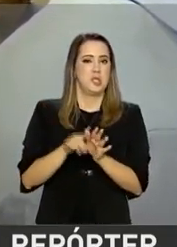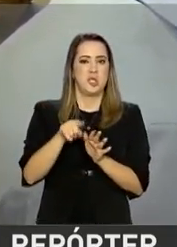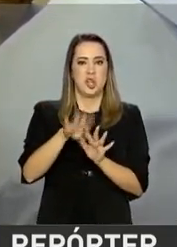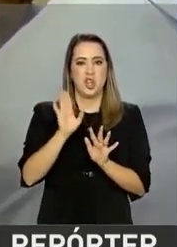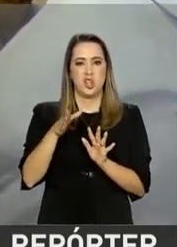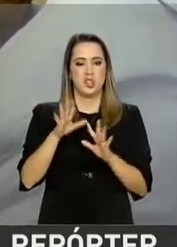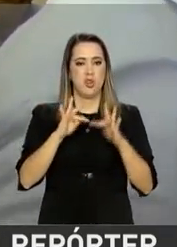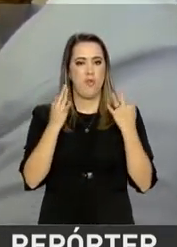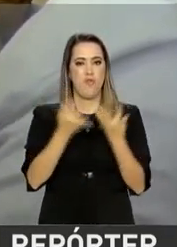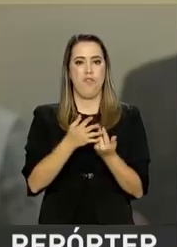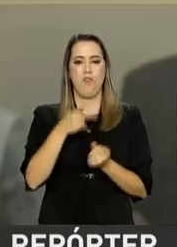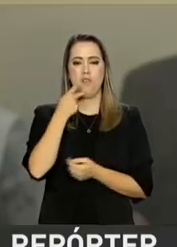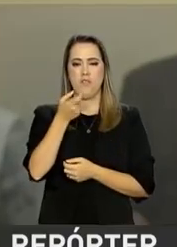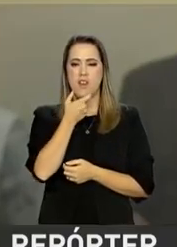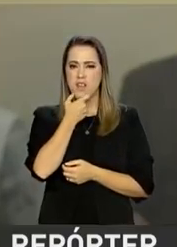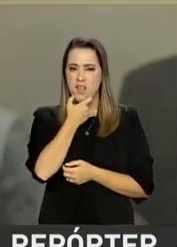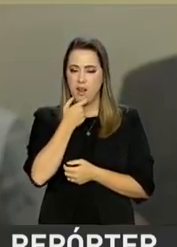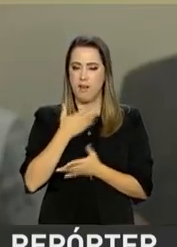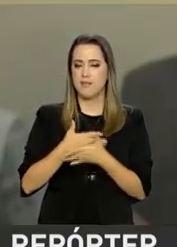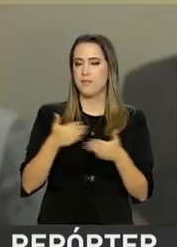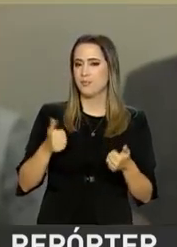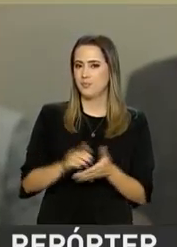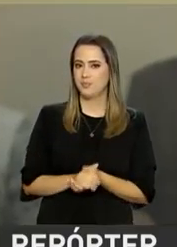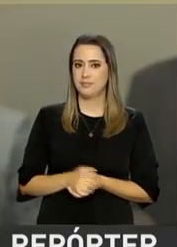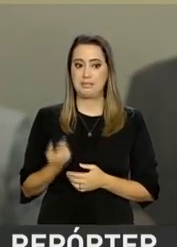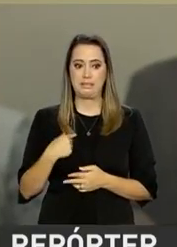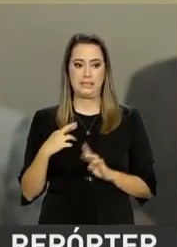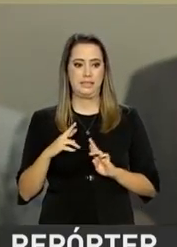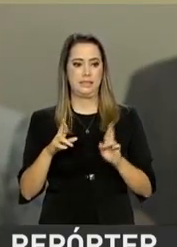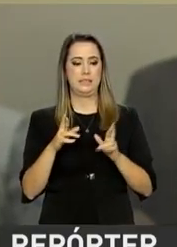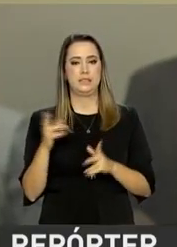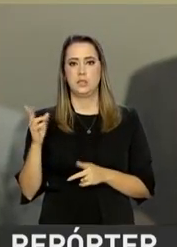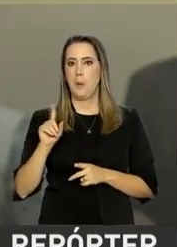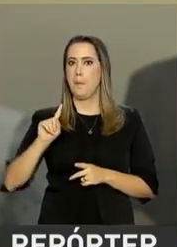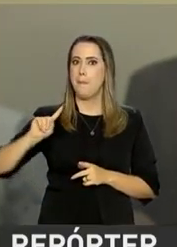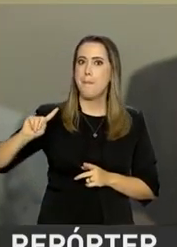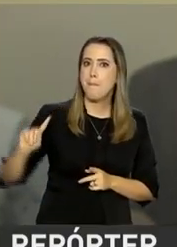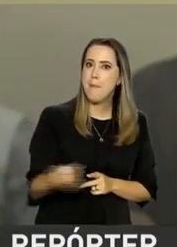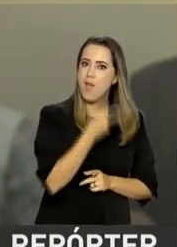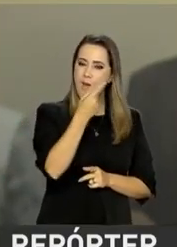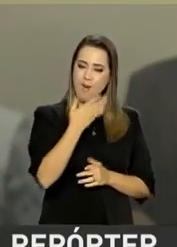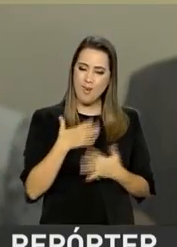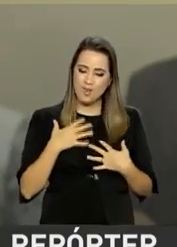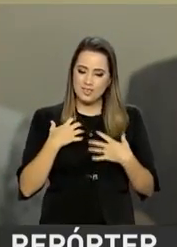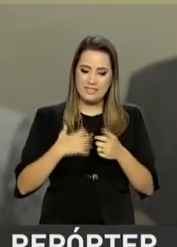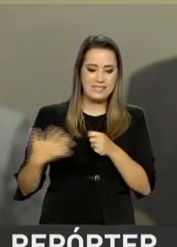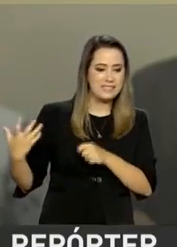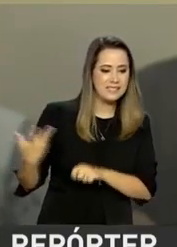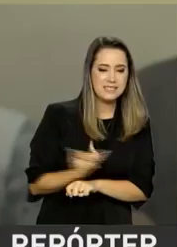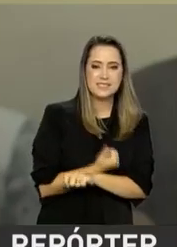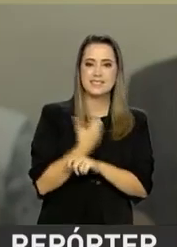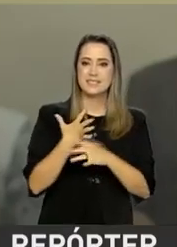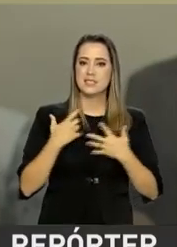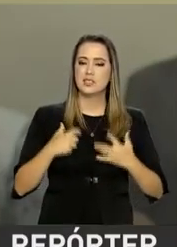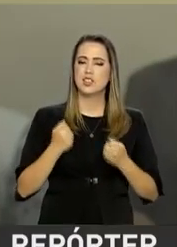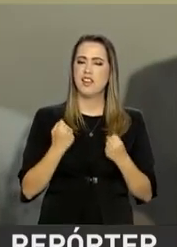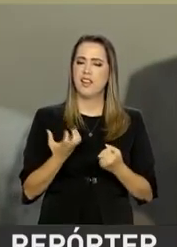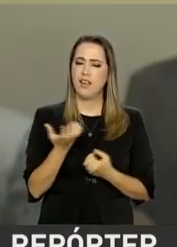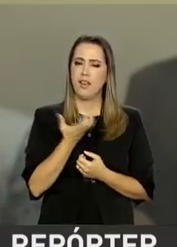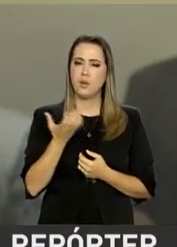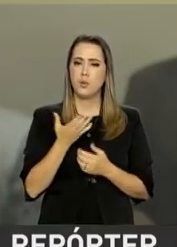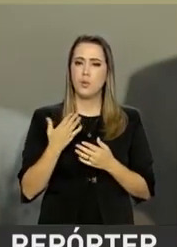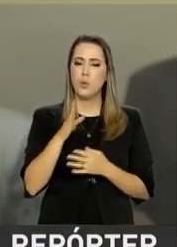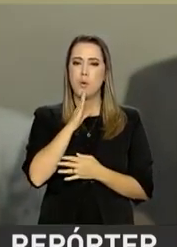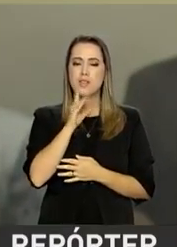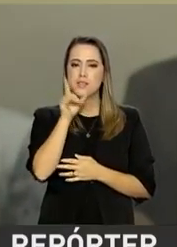poder praticar o inglês. A expectativa está a mil por hora, né? É o meu primeiro evento, então eu estou bem ansioso. Espero poder conhecer